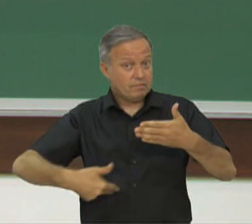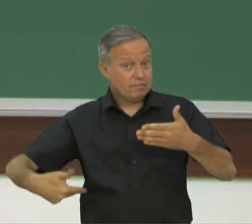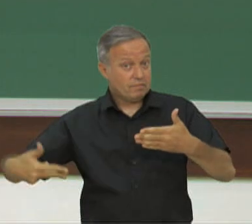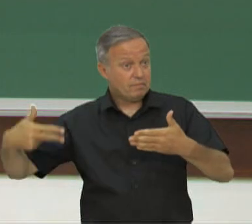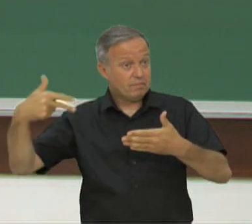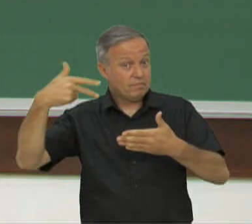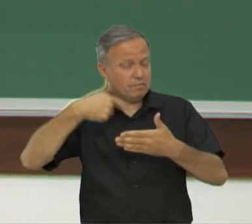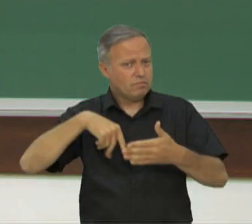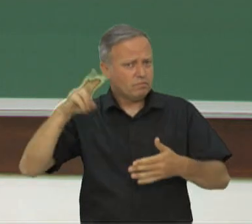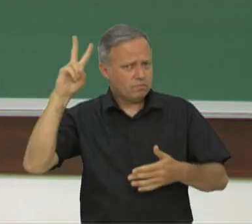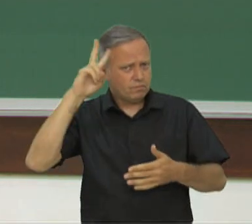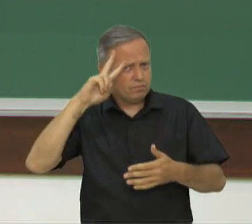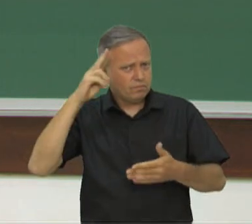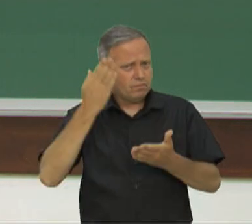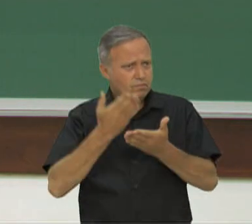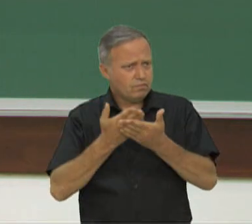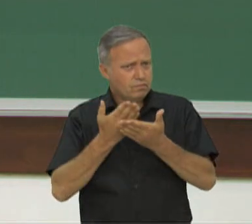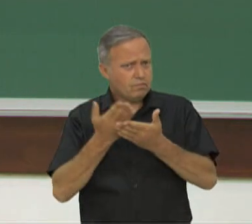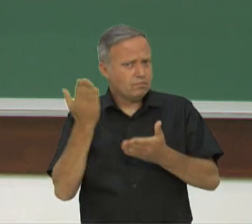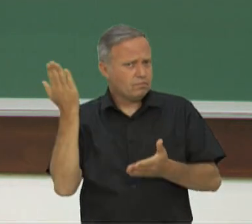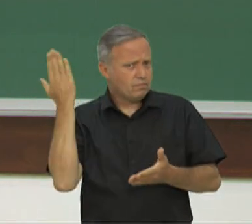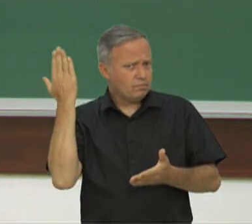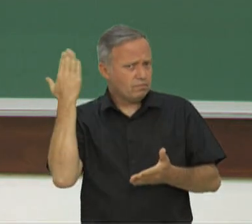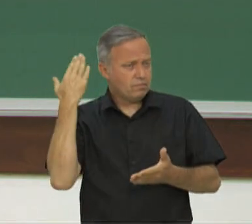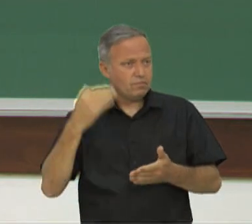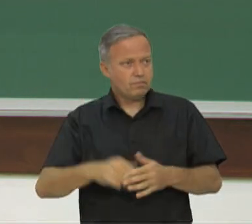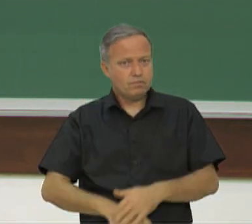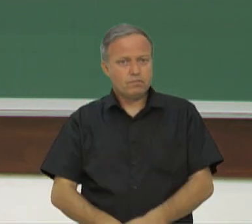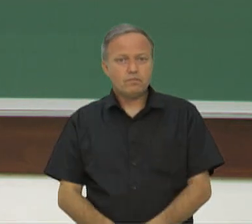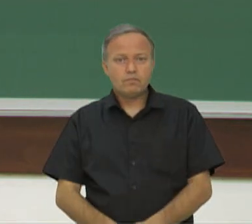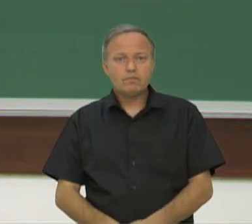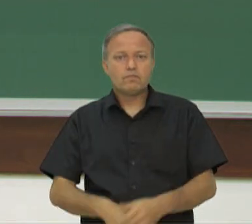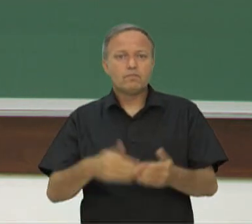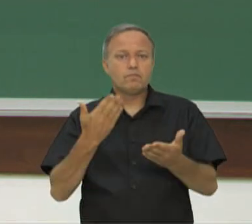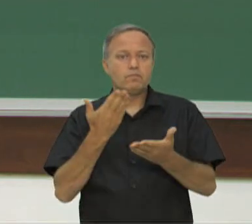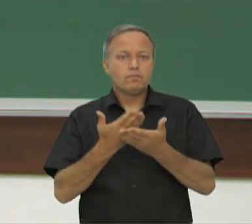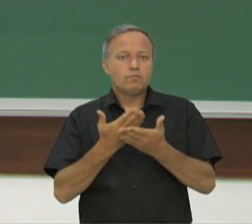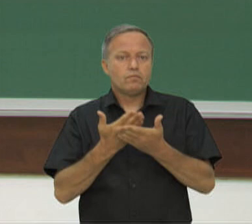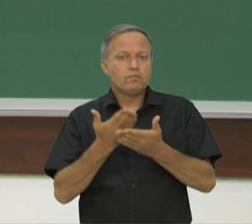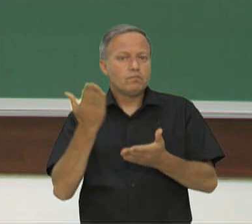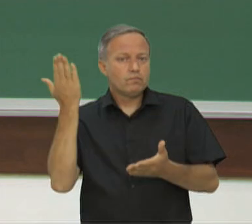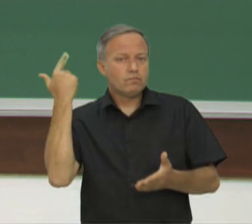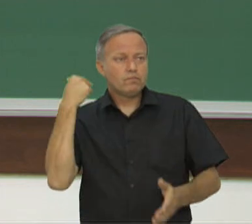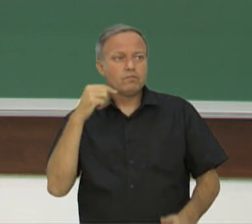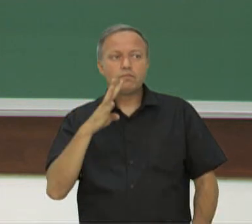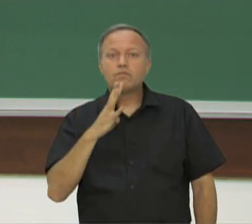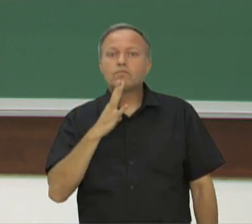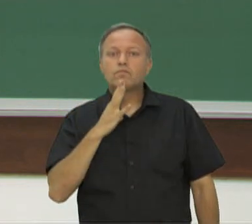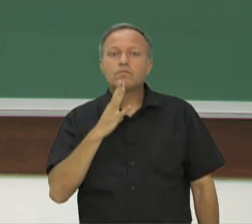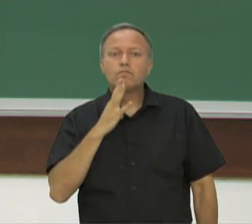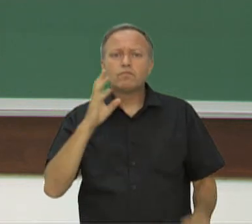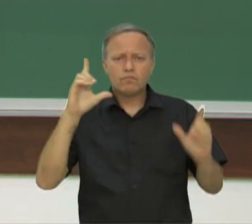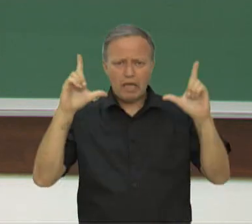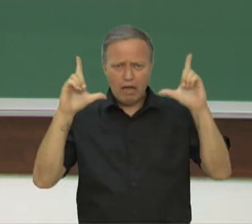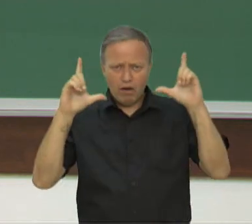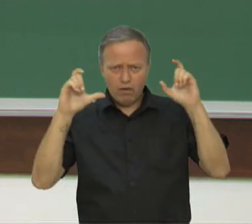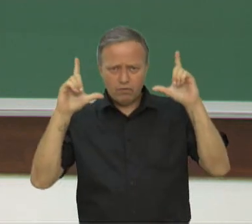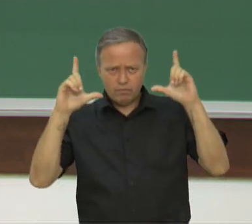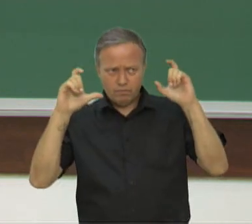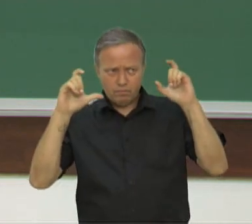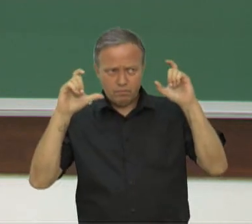relembrar o que a gente viu na aula passada? Vamos! Na aula passada a gente conheceu aquele fotógrafo